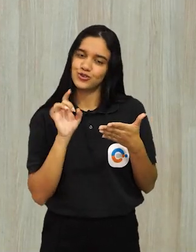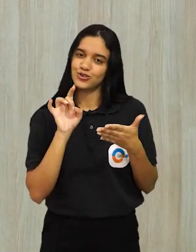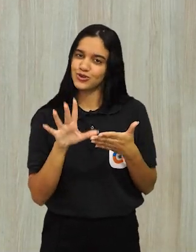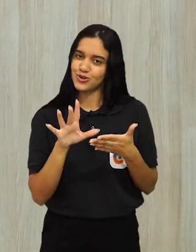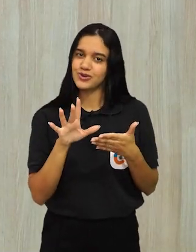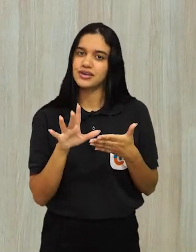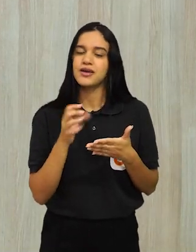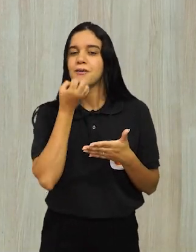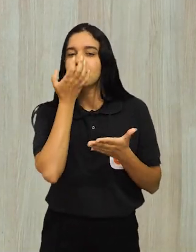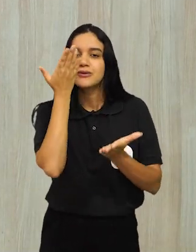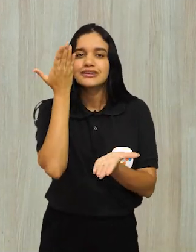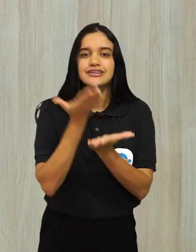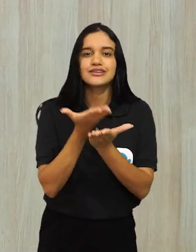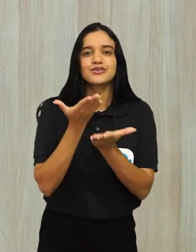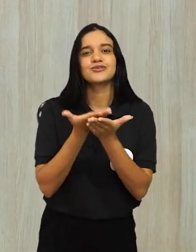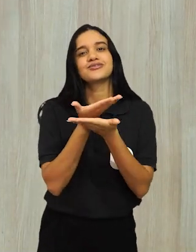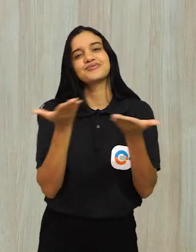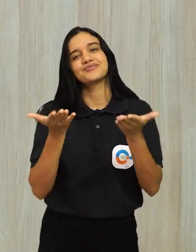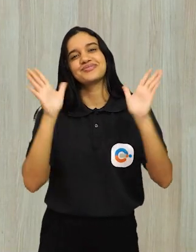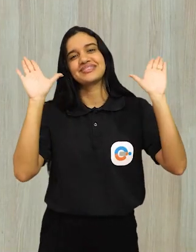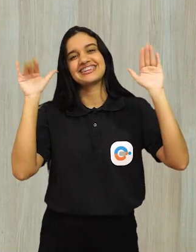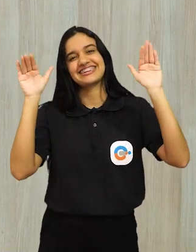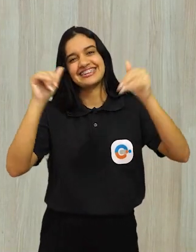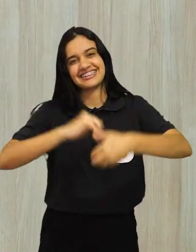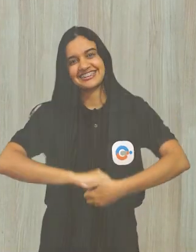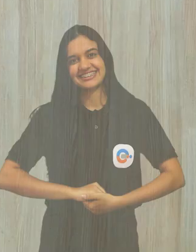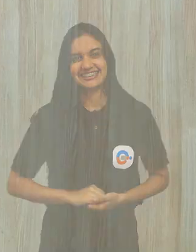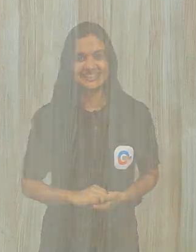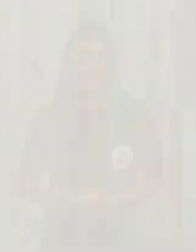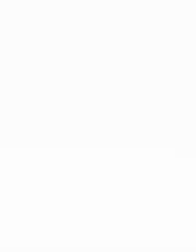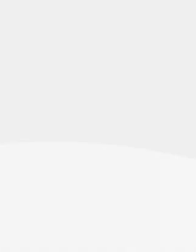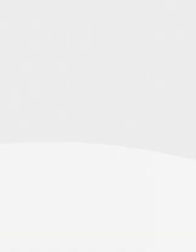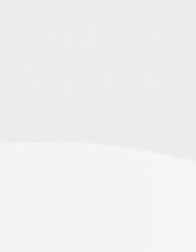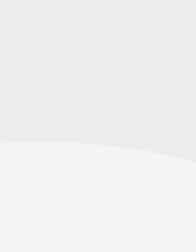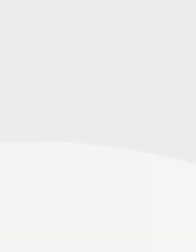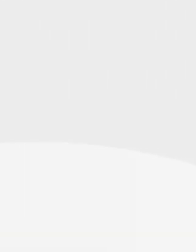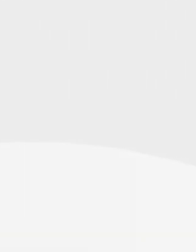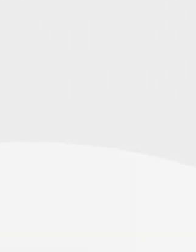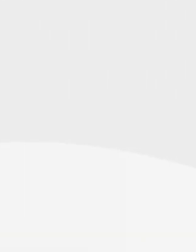só Bons estudos para vocês até a próxima